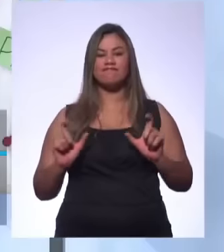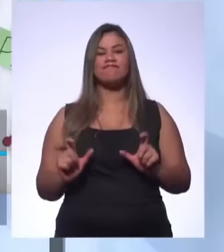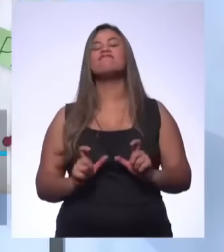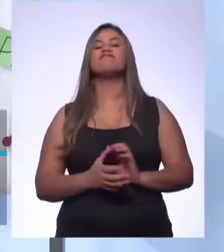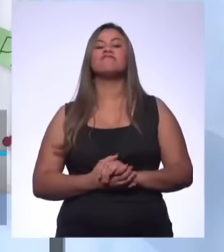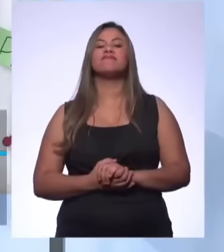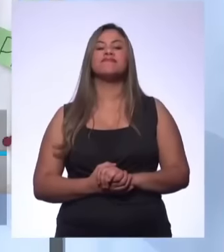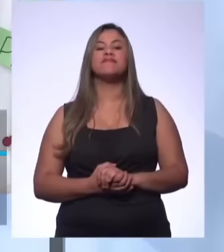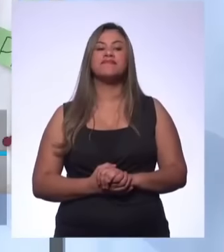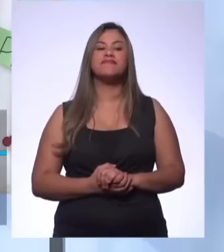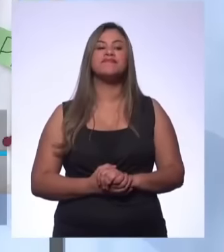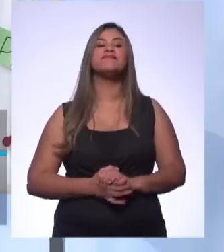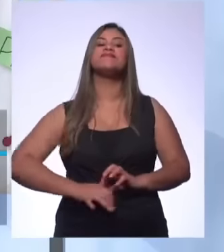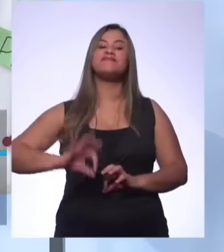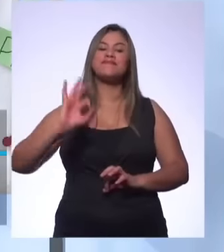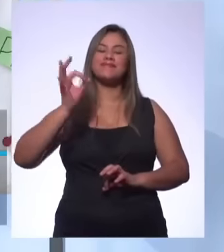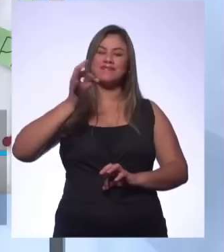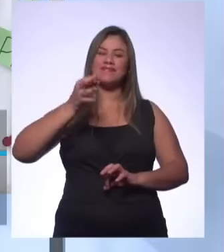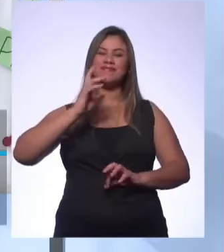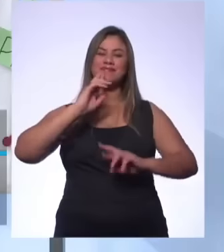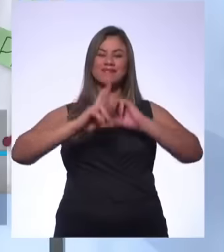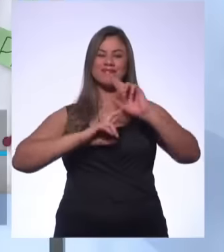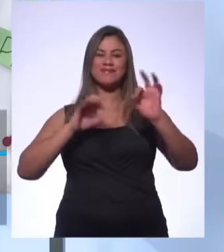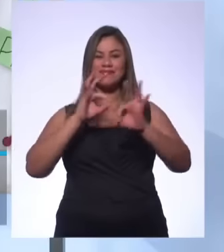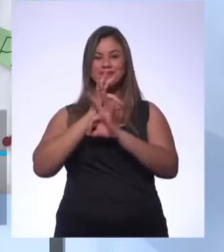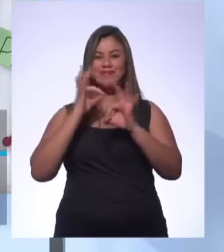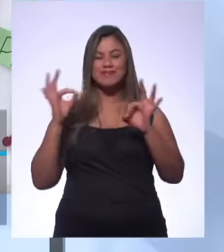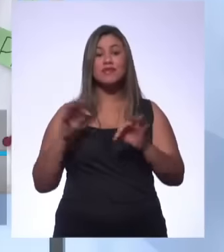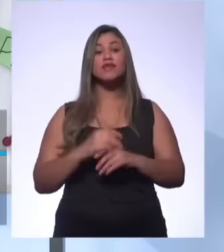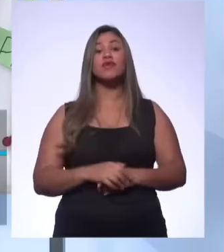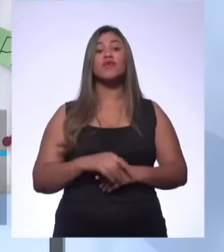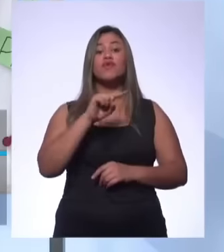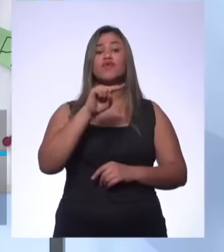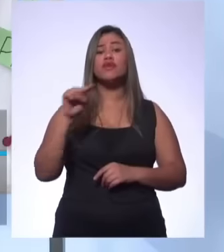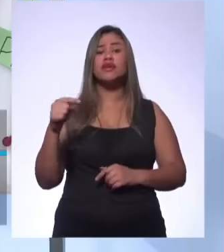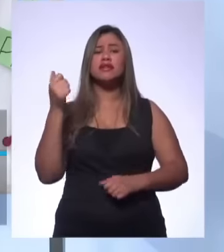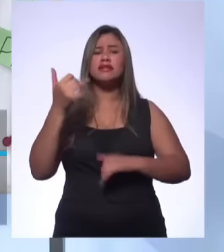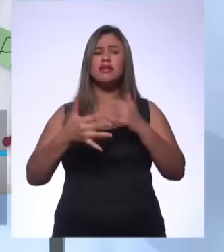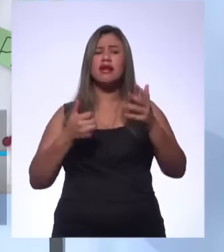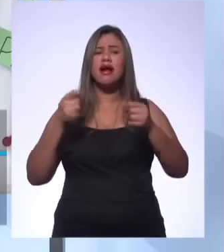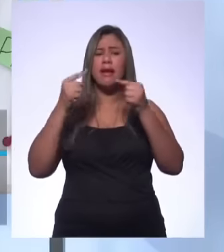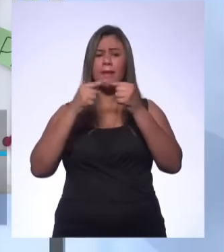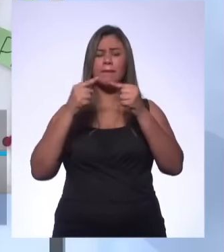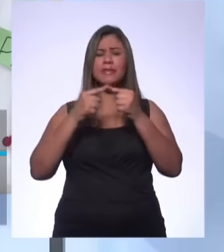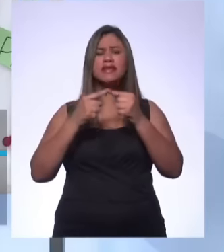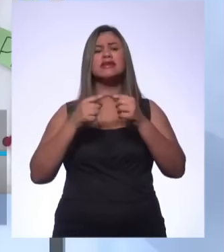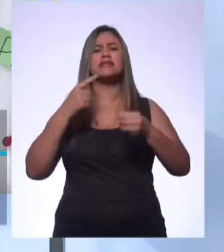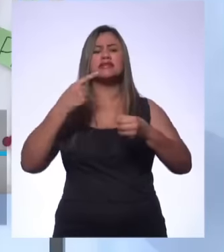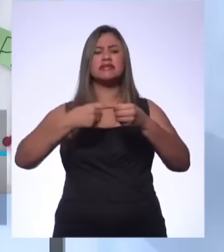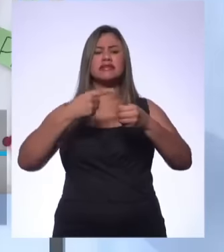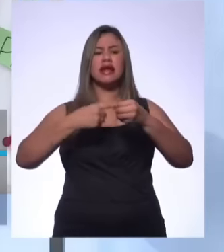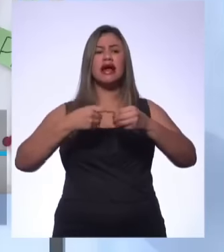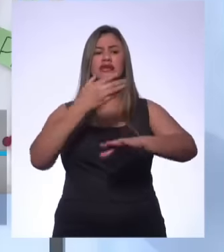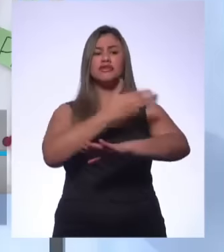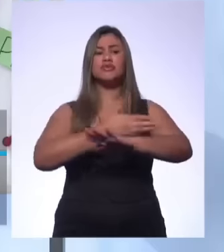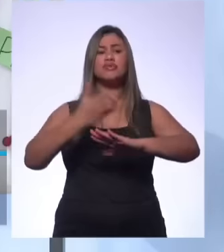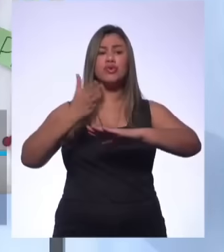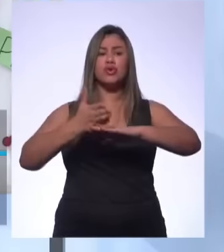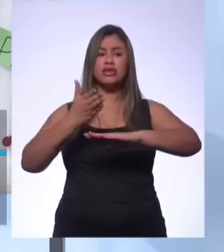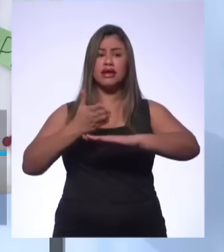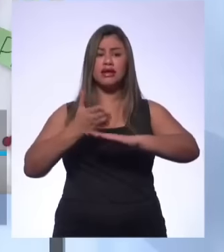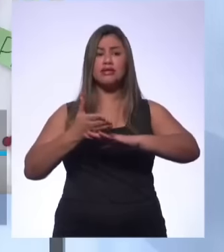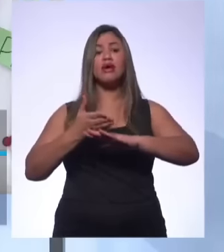bem. Ótimas respostas. Vocês estão se referindo aí às cidades modernas, então por isso que vocês,